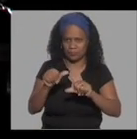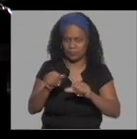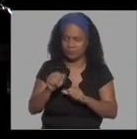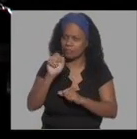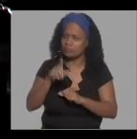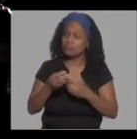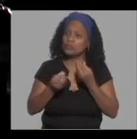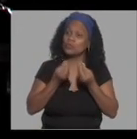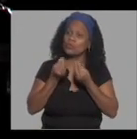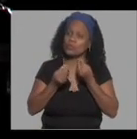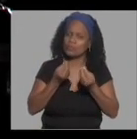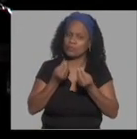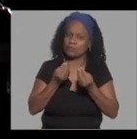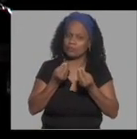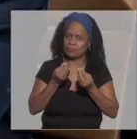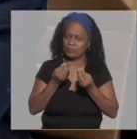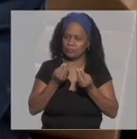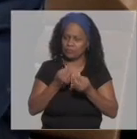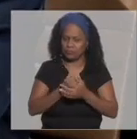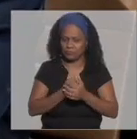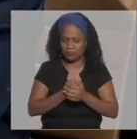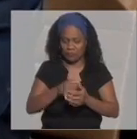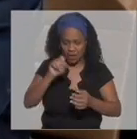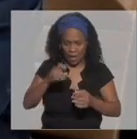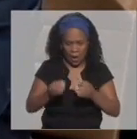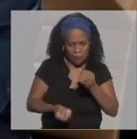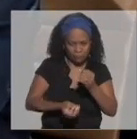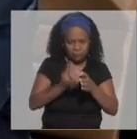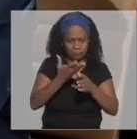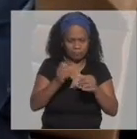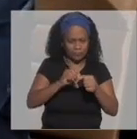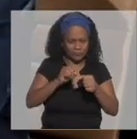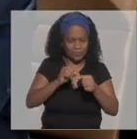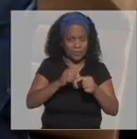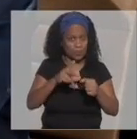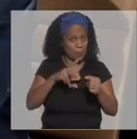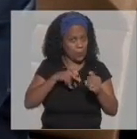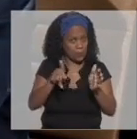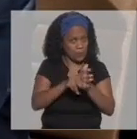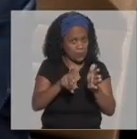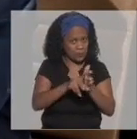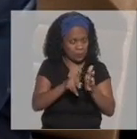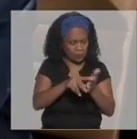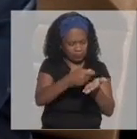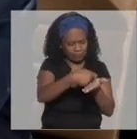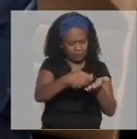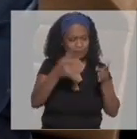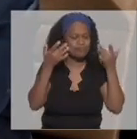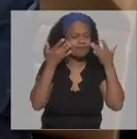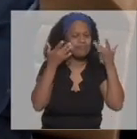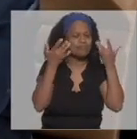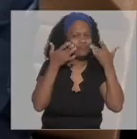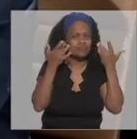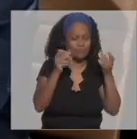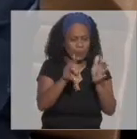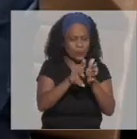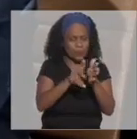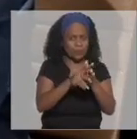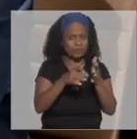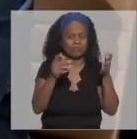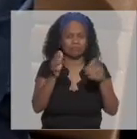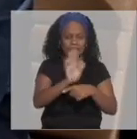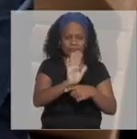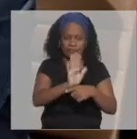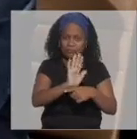é 100 empreendedor é produzir seus próprios espetáculos produzir suas